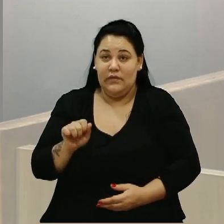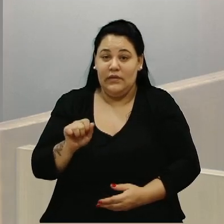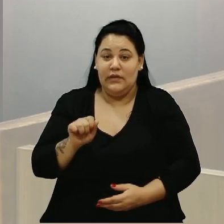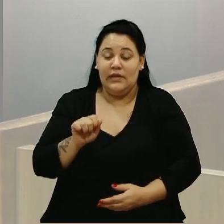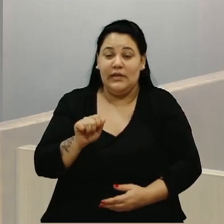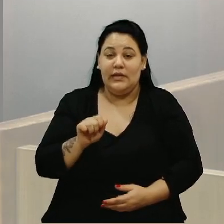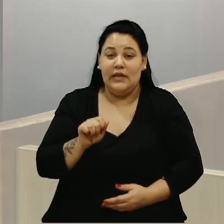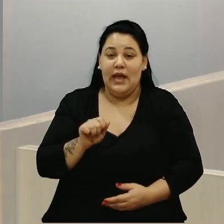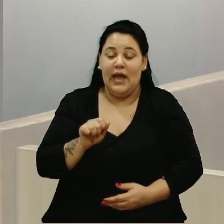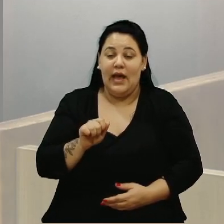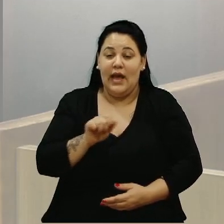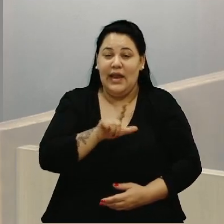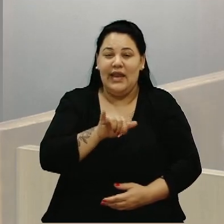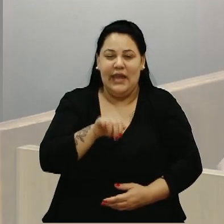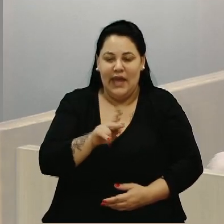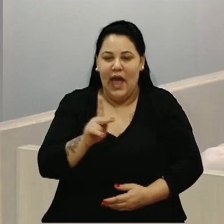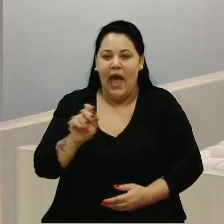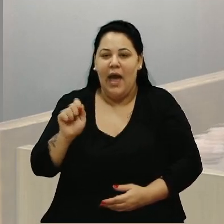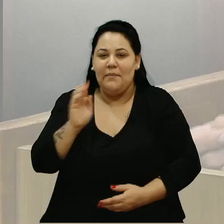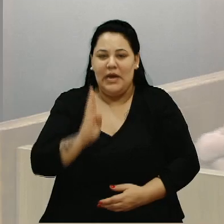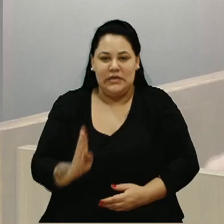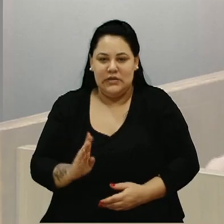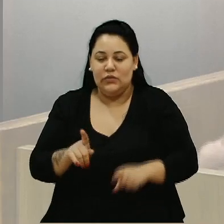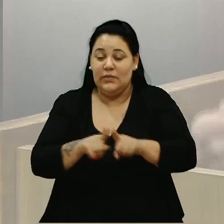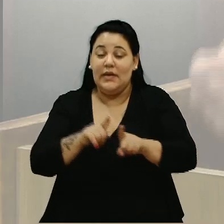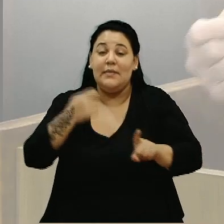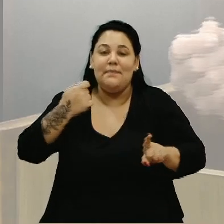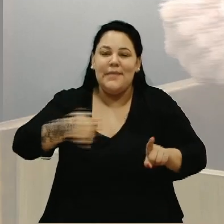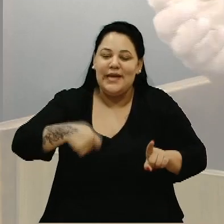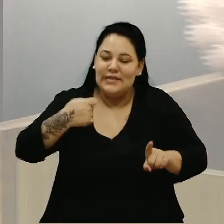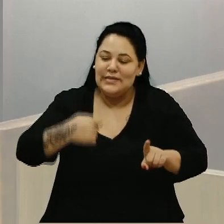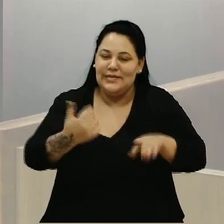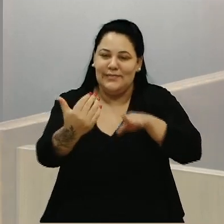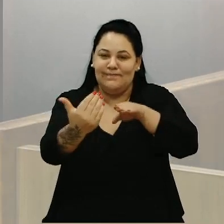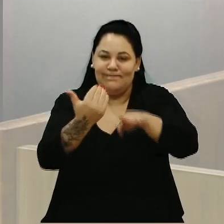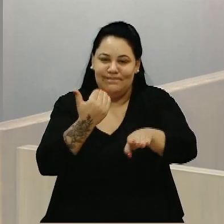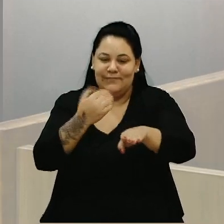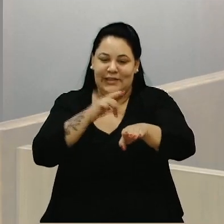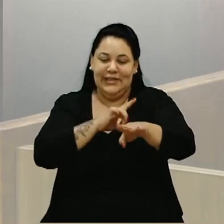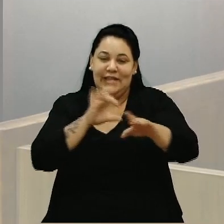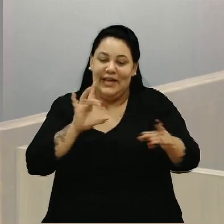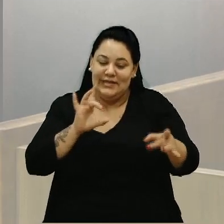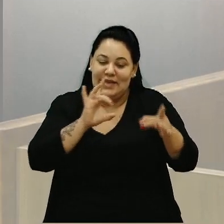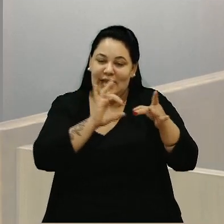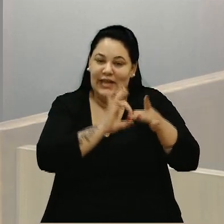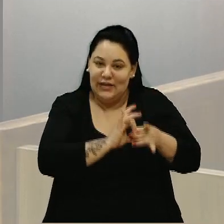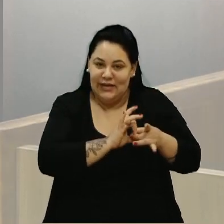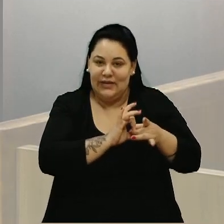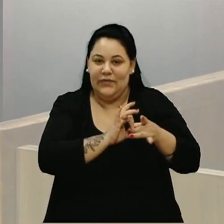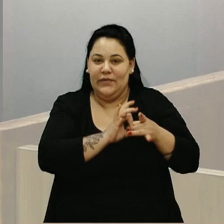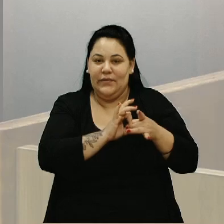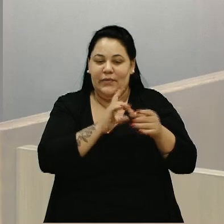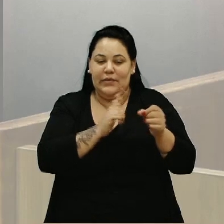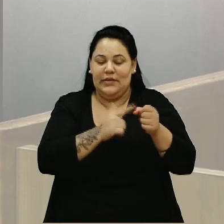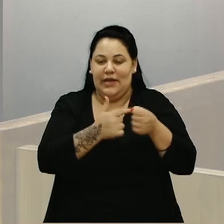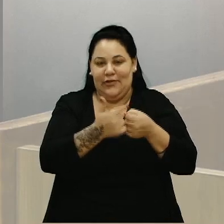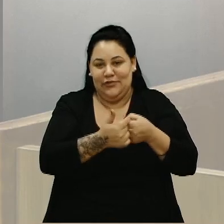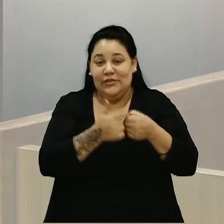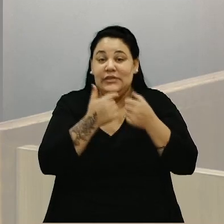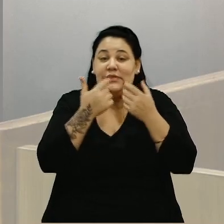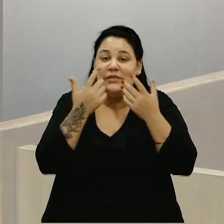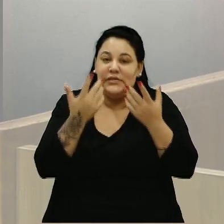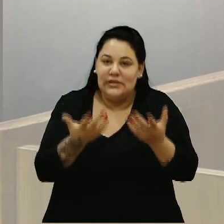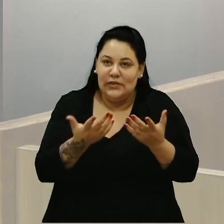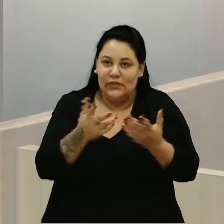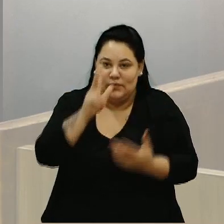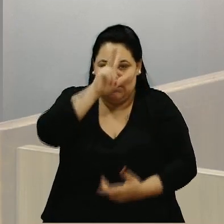que ali faz, que necessito que tenha essa ligação dessa cidade. Então,